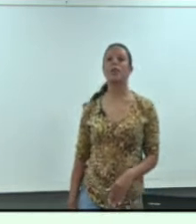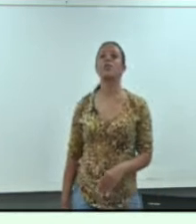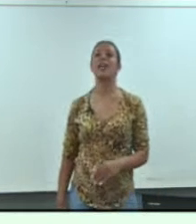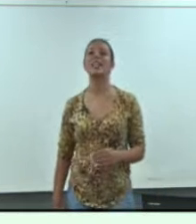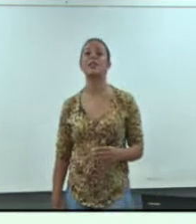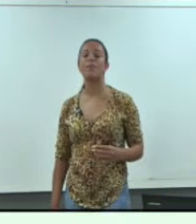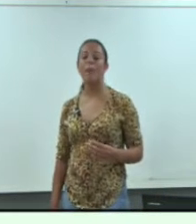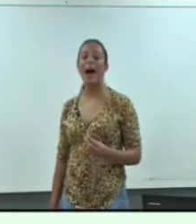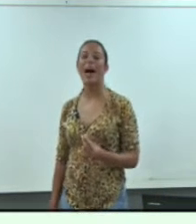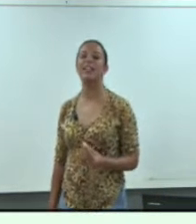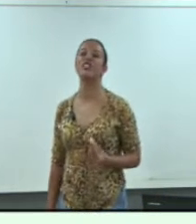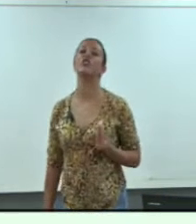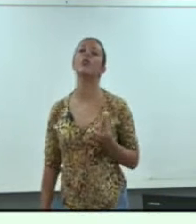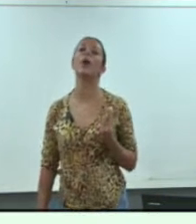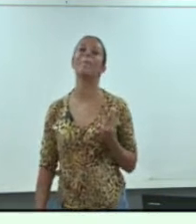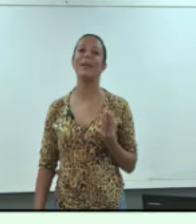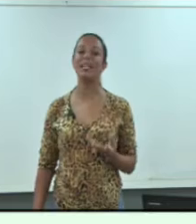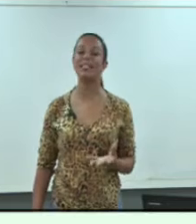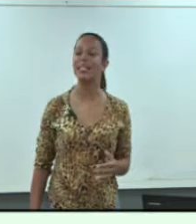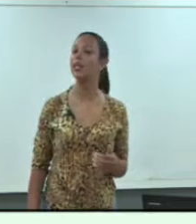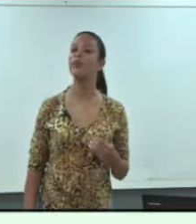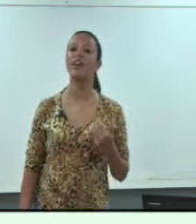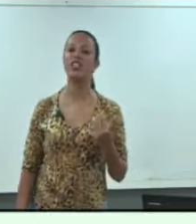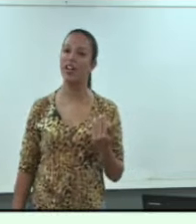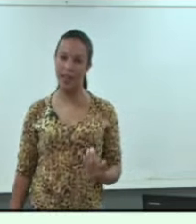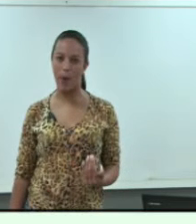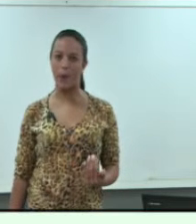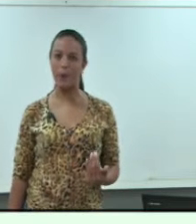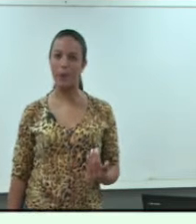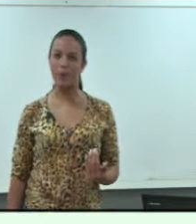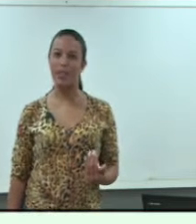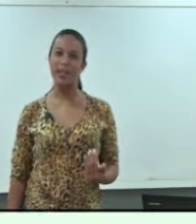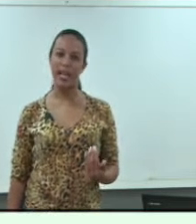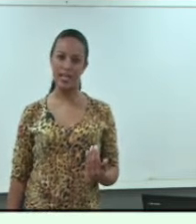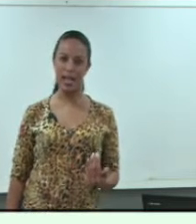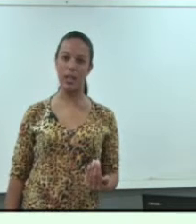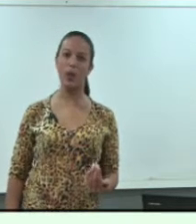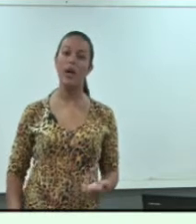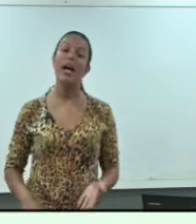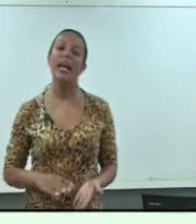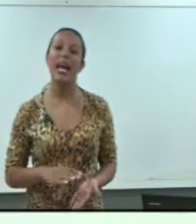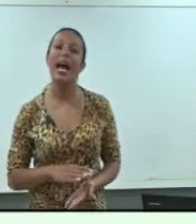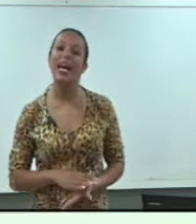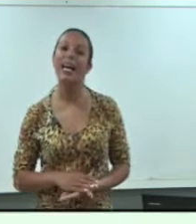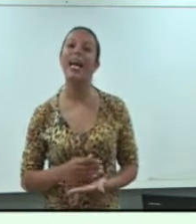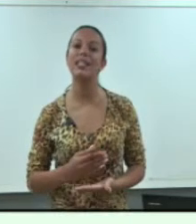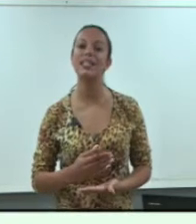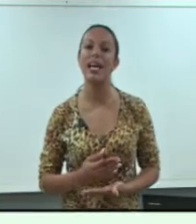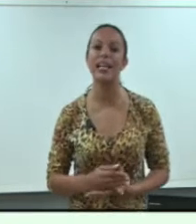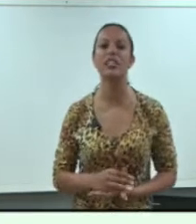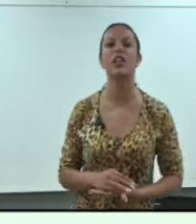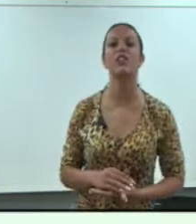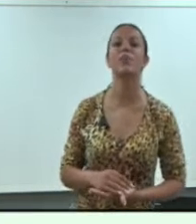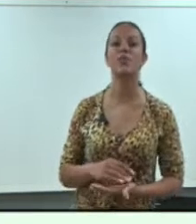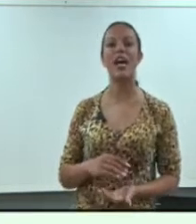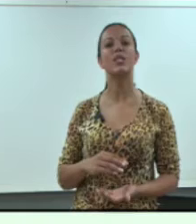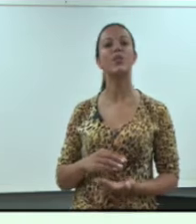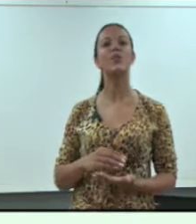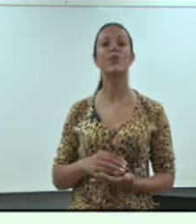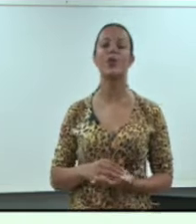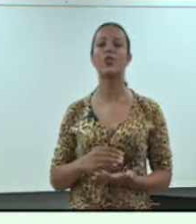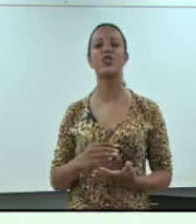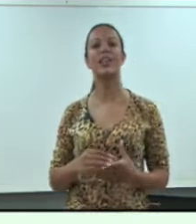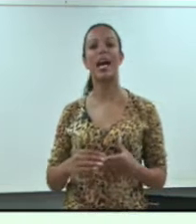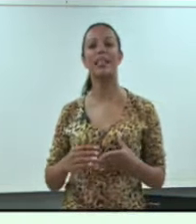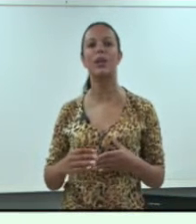nós temos as partes de uma planta de um vegetal Tá certo e aí em seguida nós